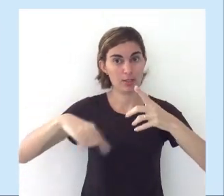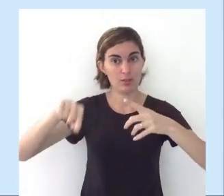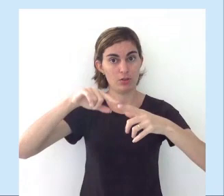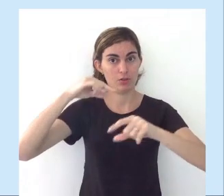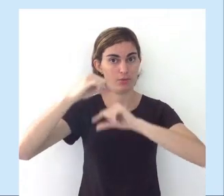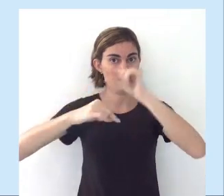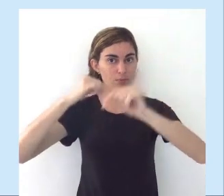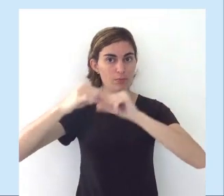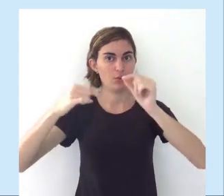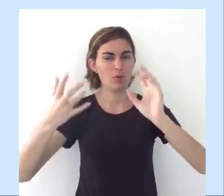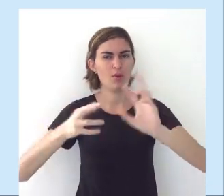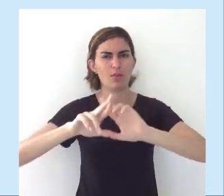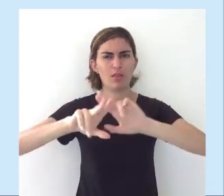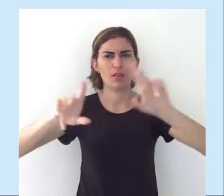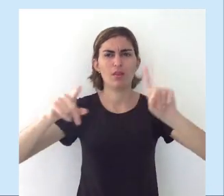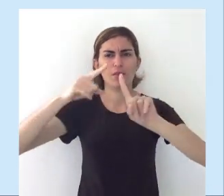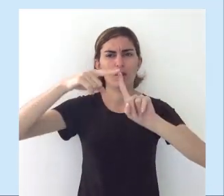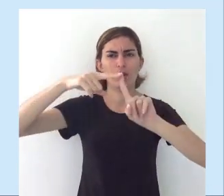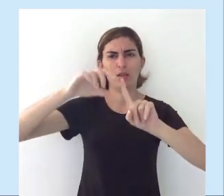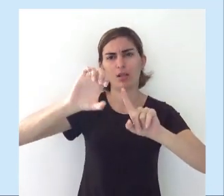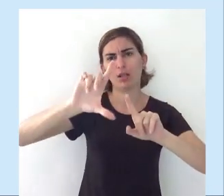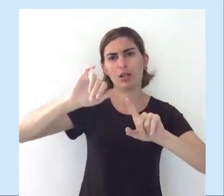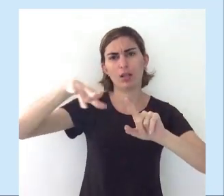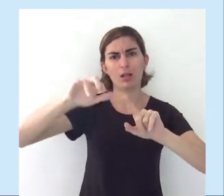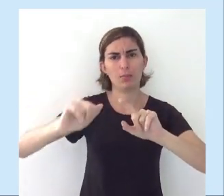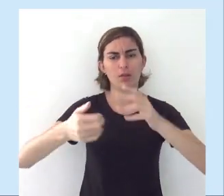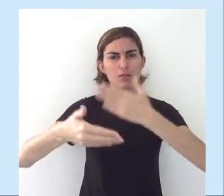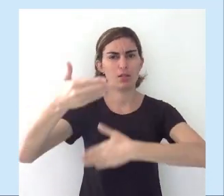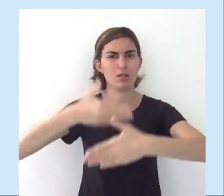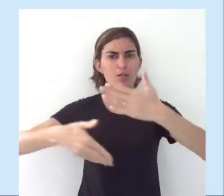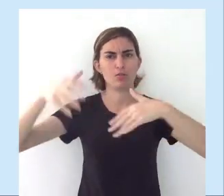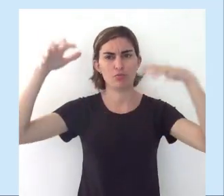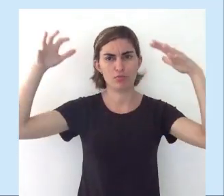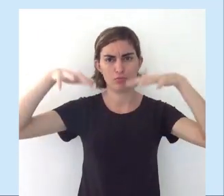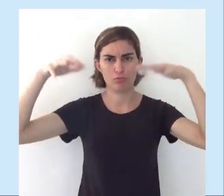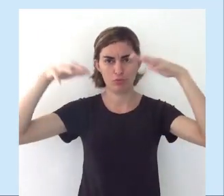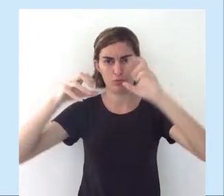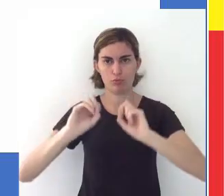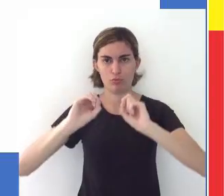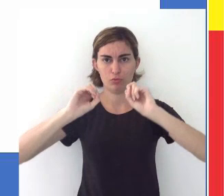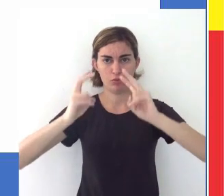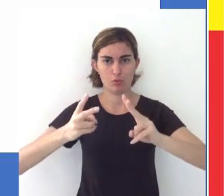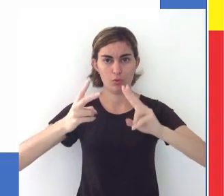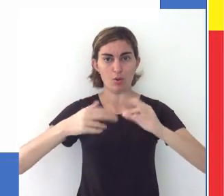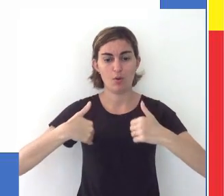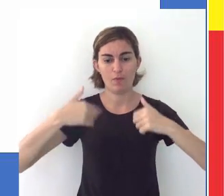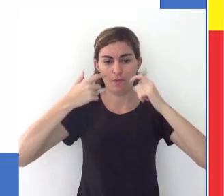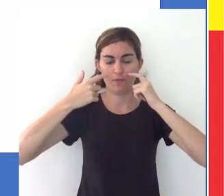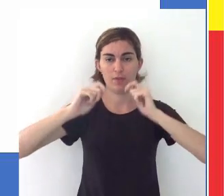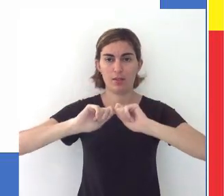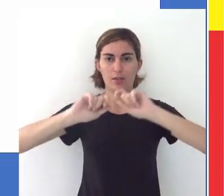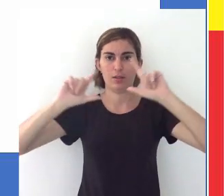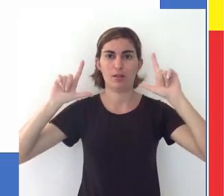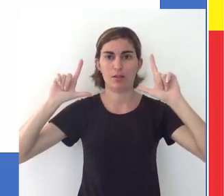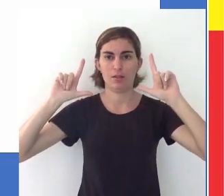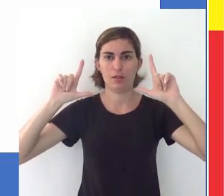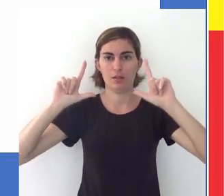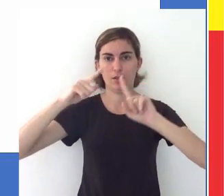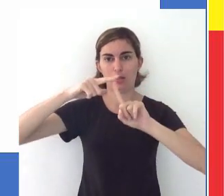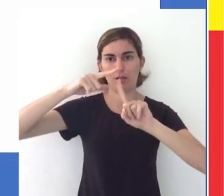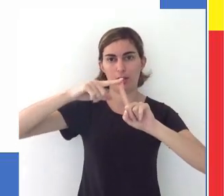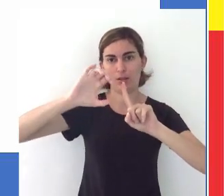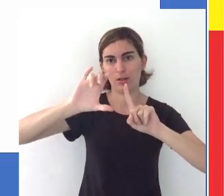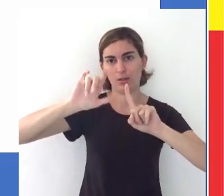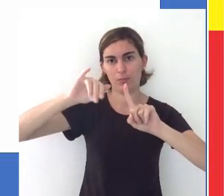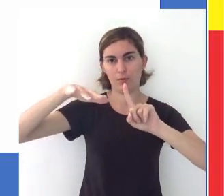Gente, a gente vai ver um pouquinho hoje sobre os diversos tipos de clima e as relações com as chuvas. Ok? Acompanhe agora na imagem.